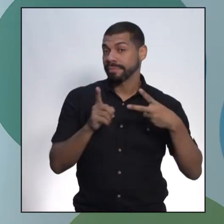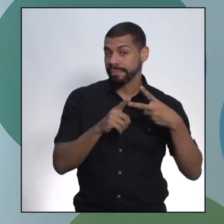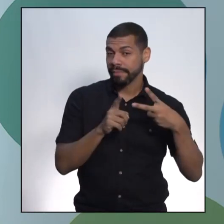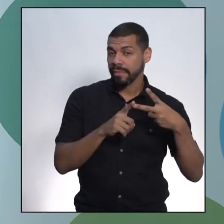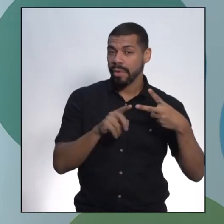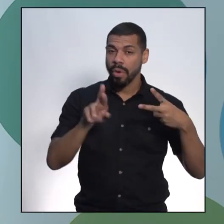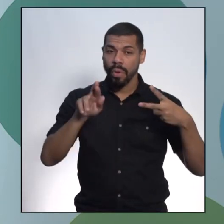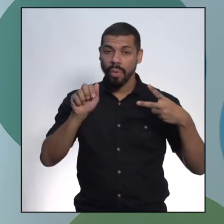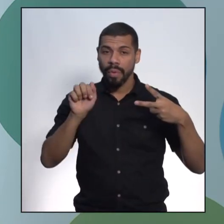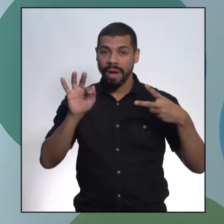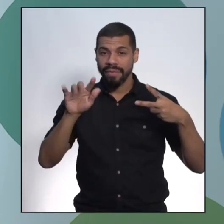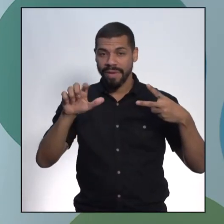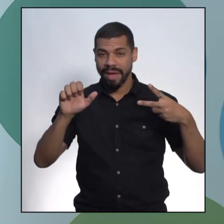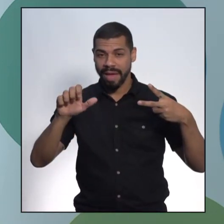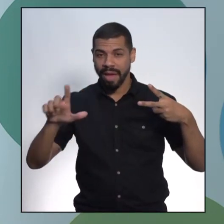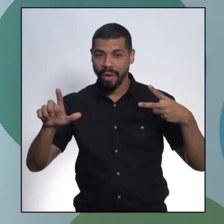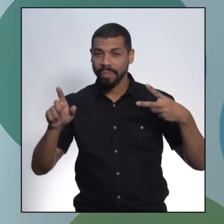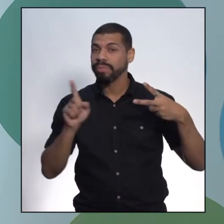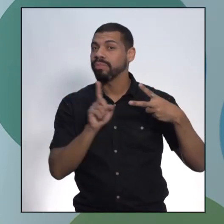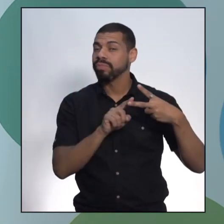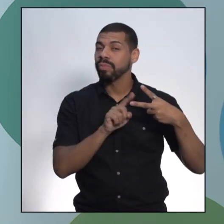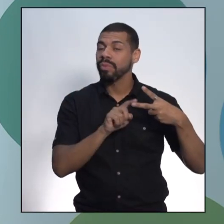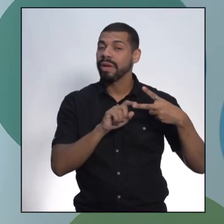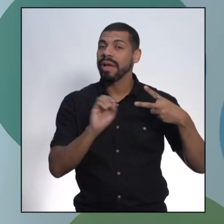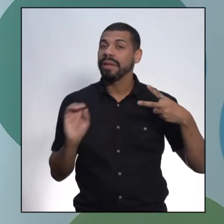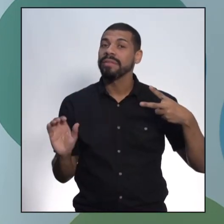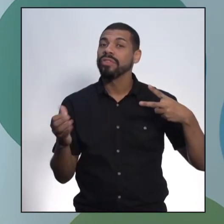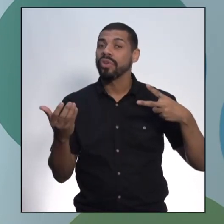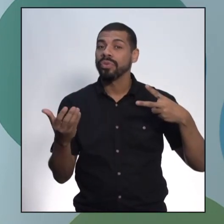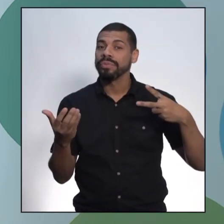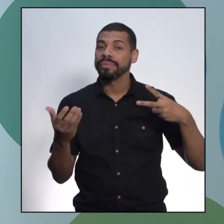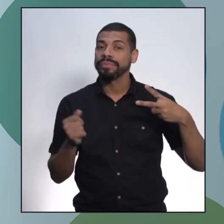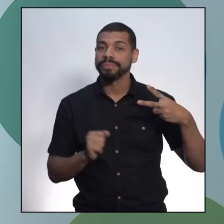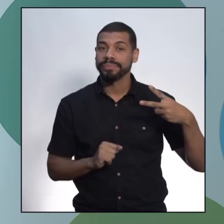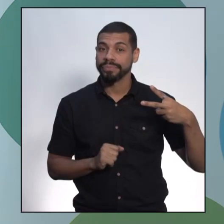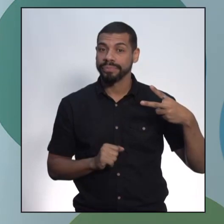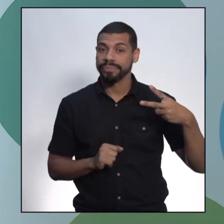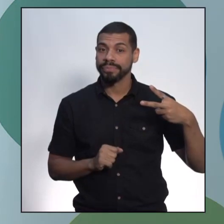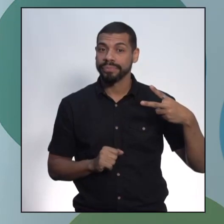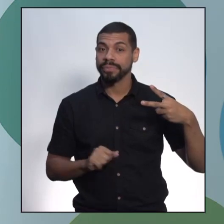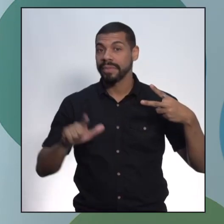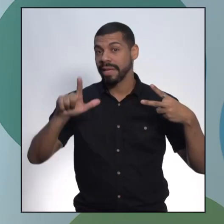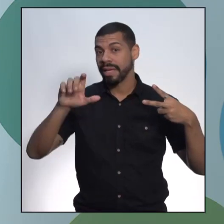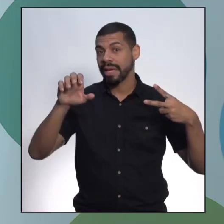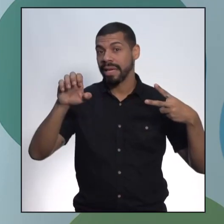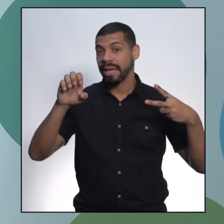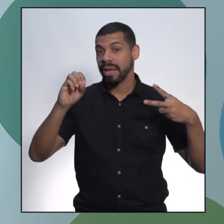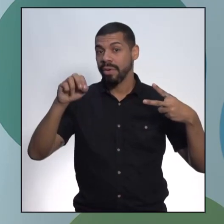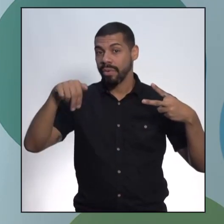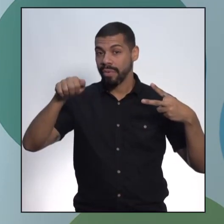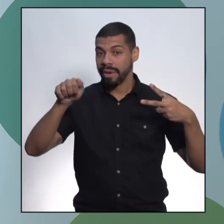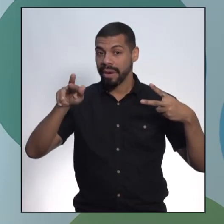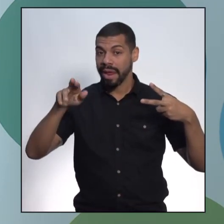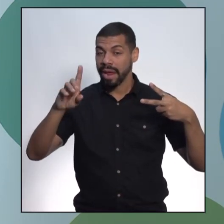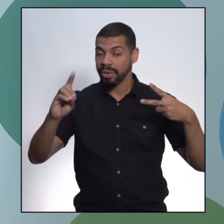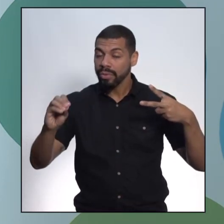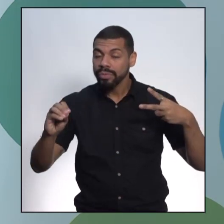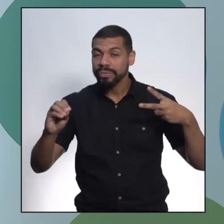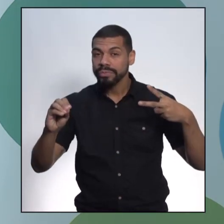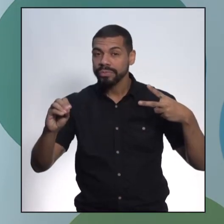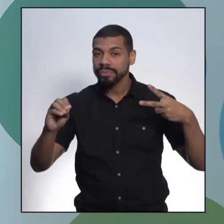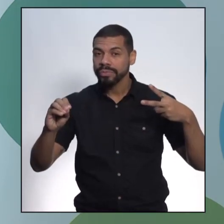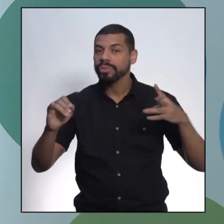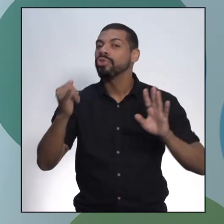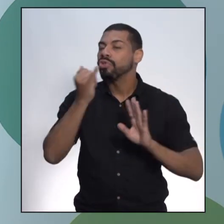Rafael Edison diz que quem inventou a lâmpada foi o Leonardo. Não,